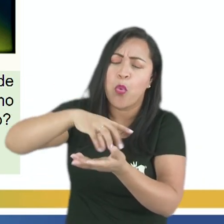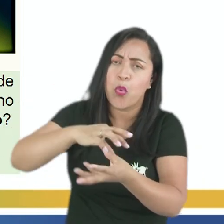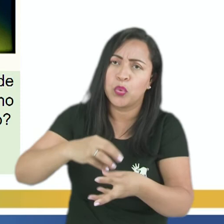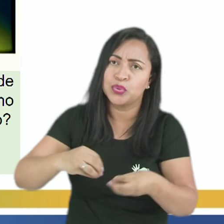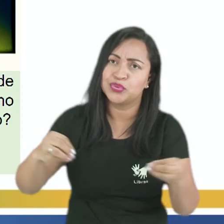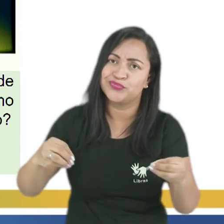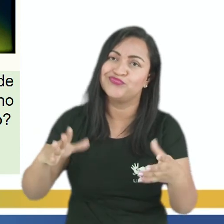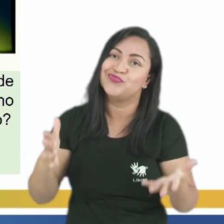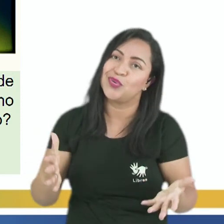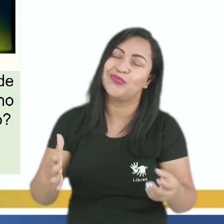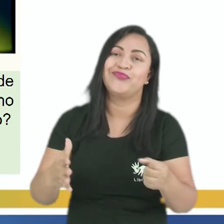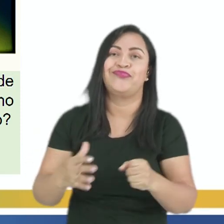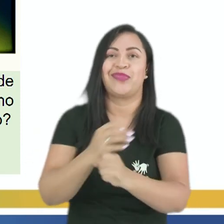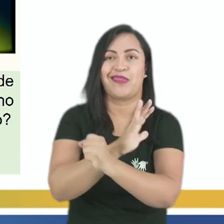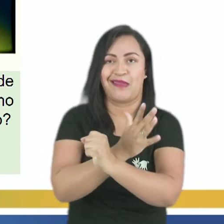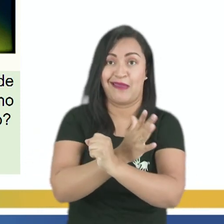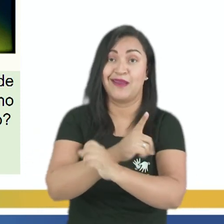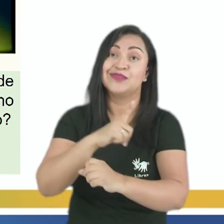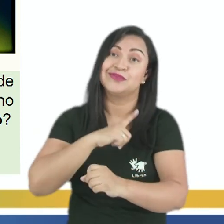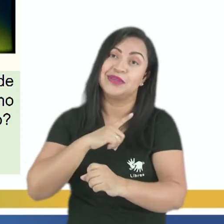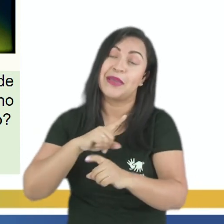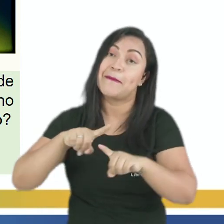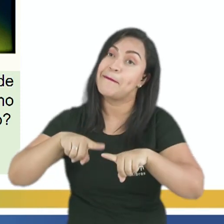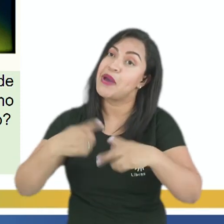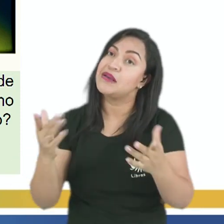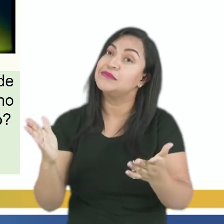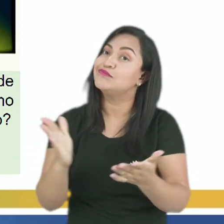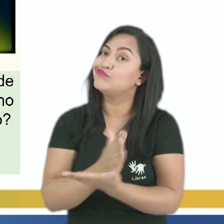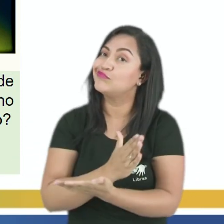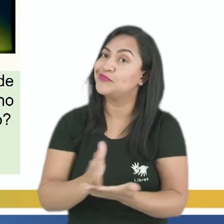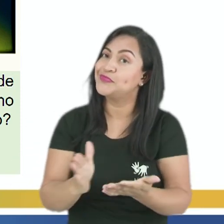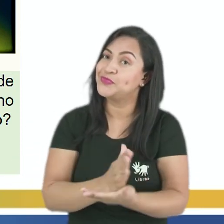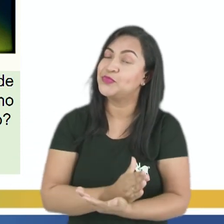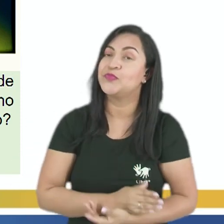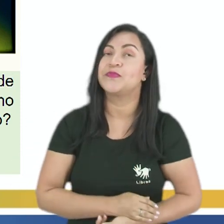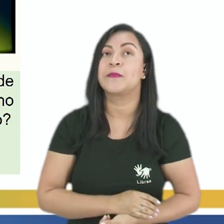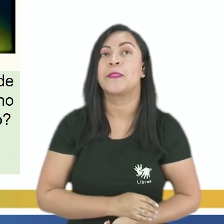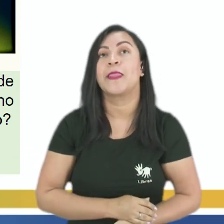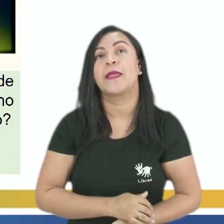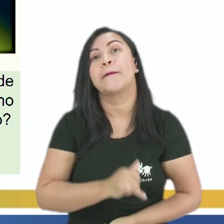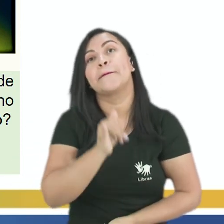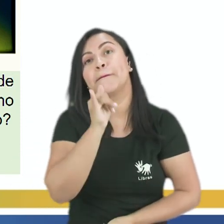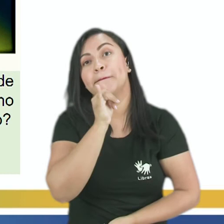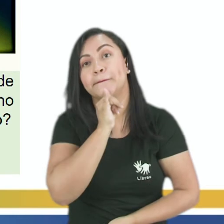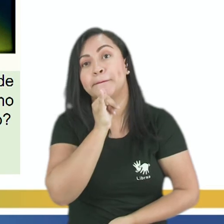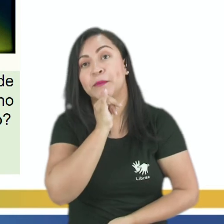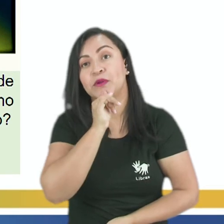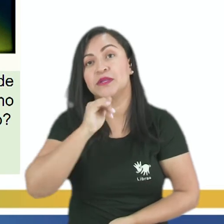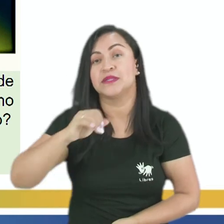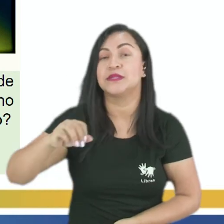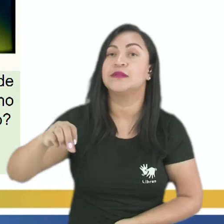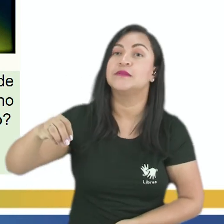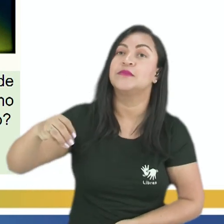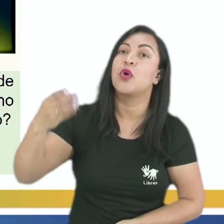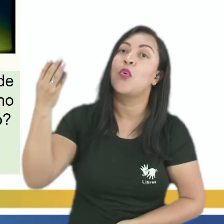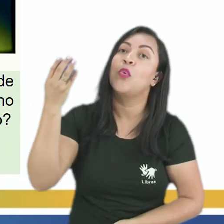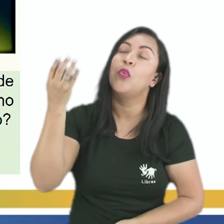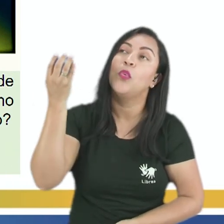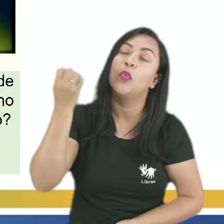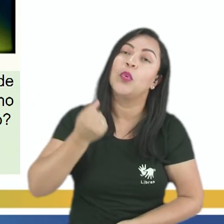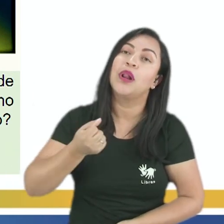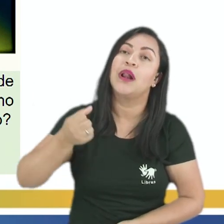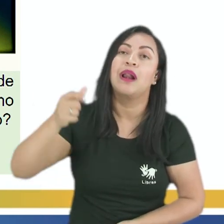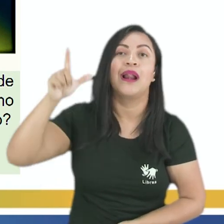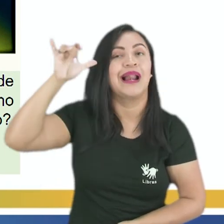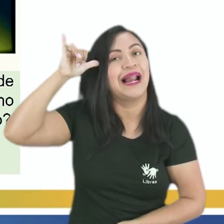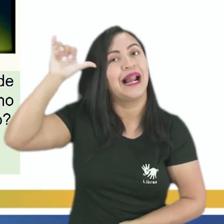bases tem um poder corrosivo, mas nem todos. Nós temos, por exemplo, o leite de magnésio que nós podemos utilizar e